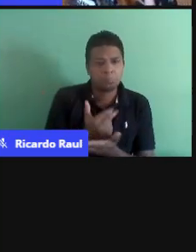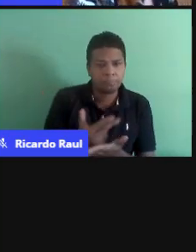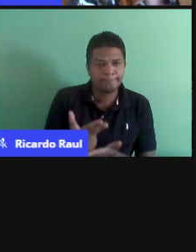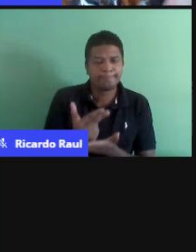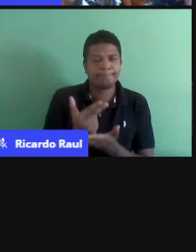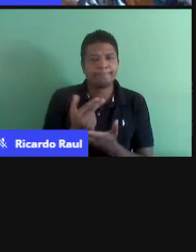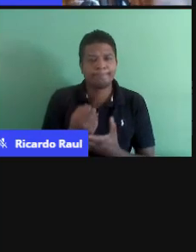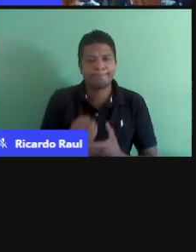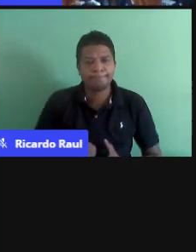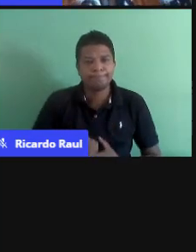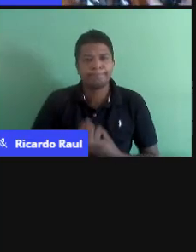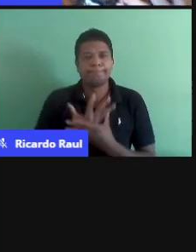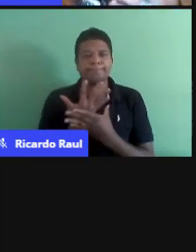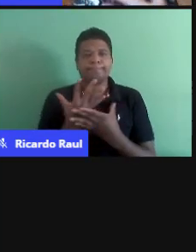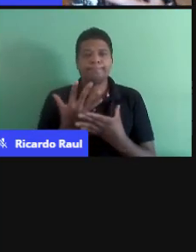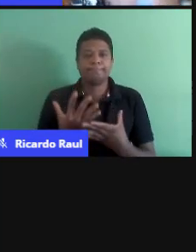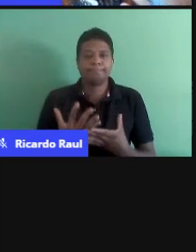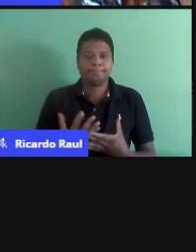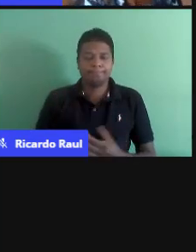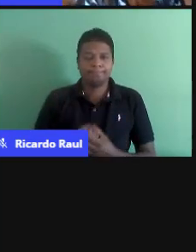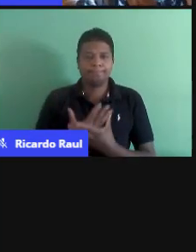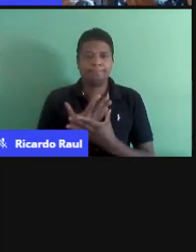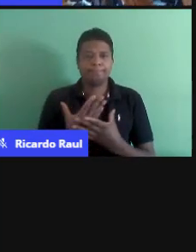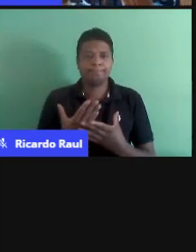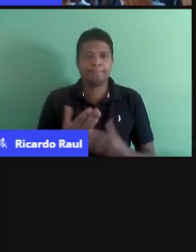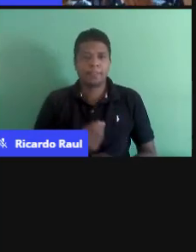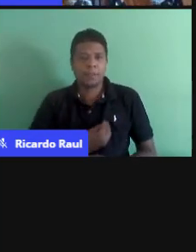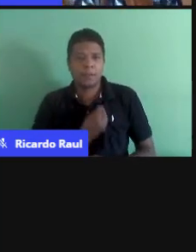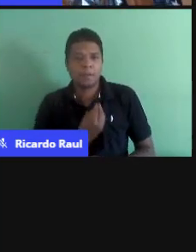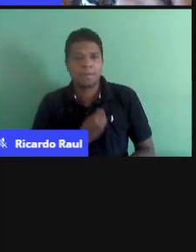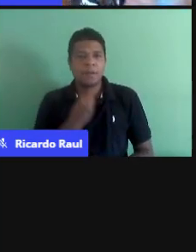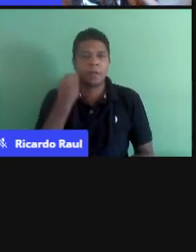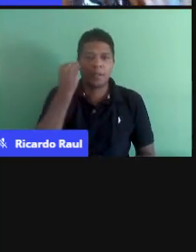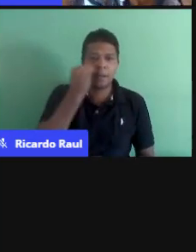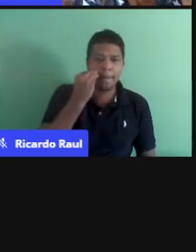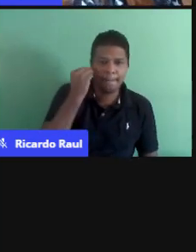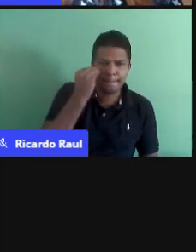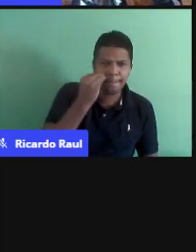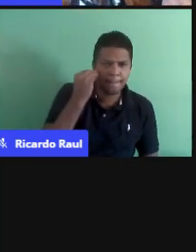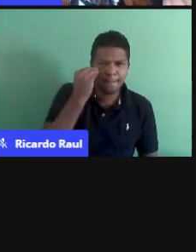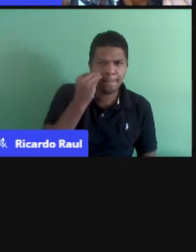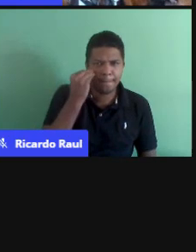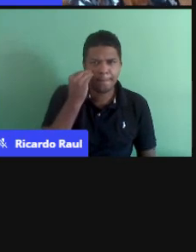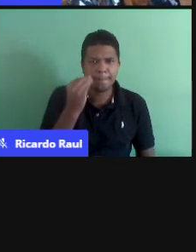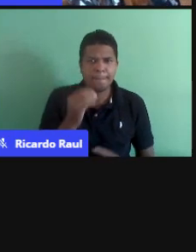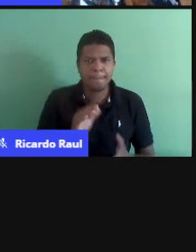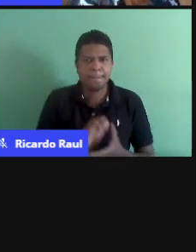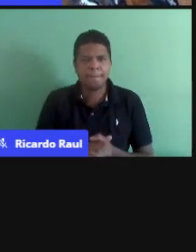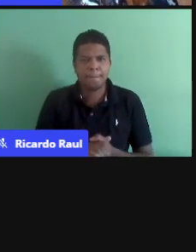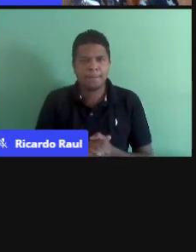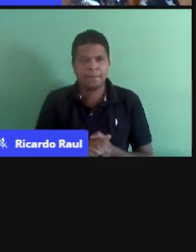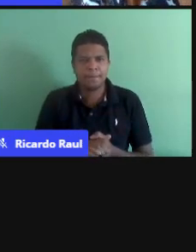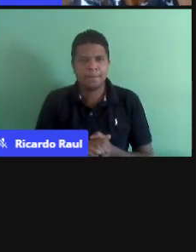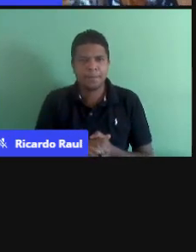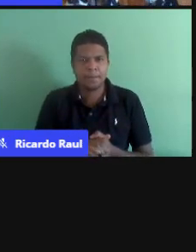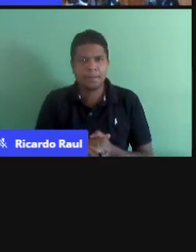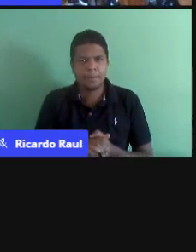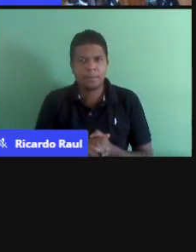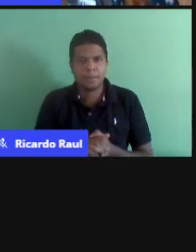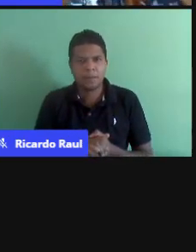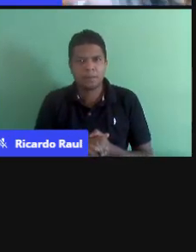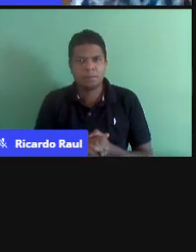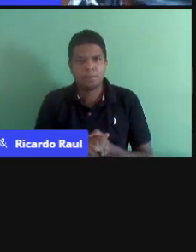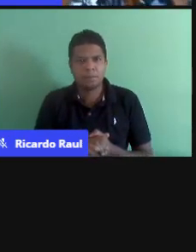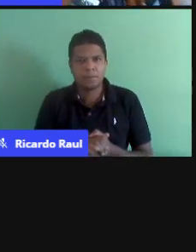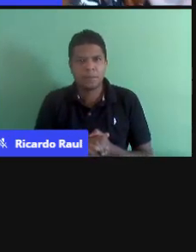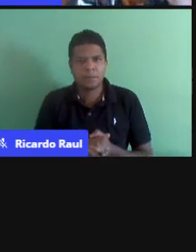da criança, é fruto das suas vivências, suas experiências, intervir ou não no desenho dessa criança.